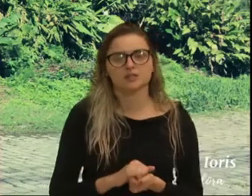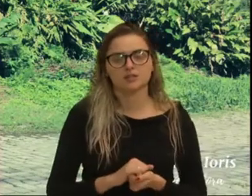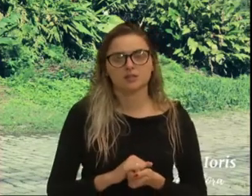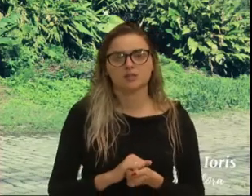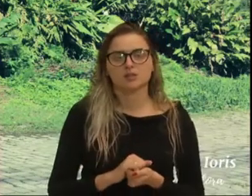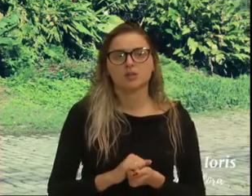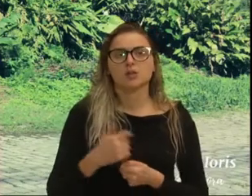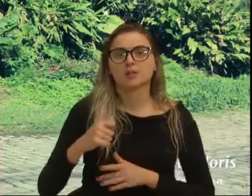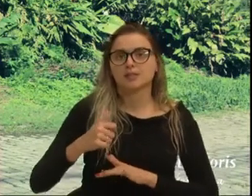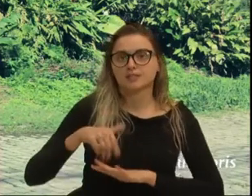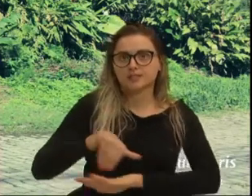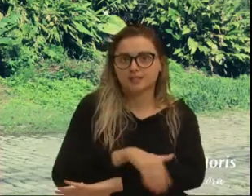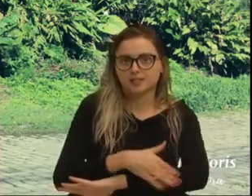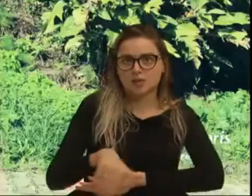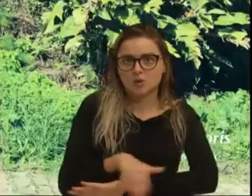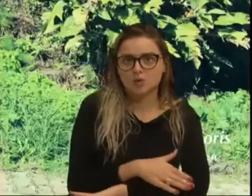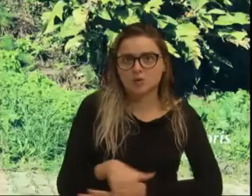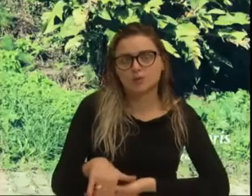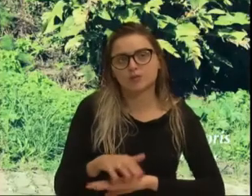passar pela rua